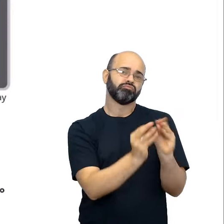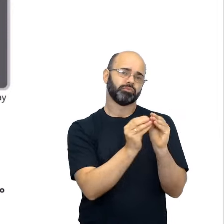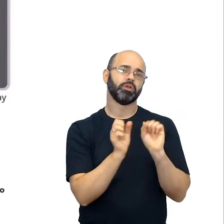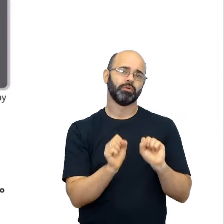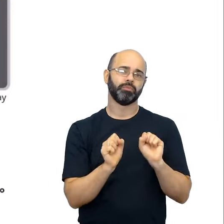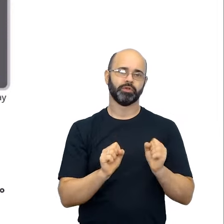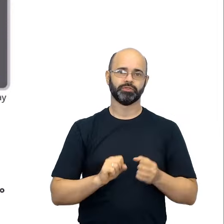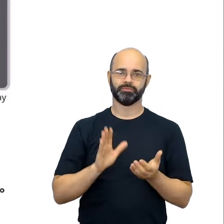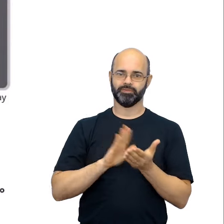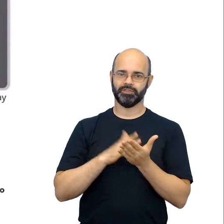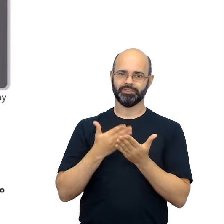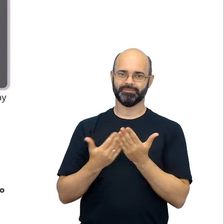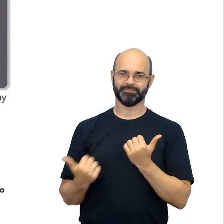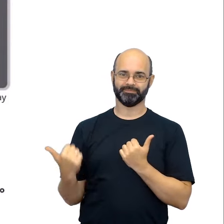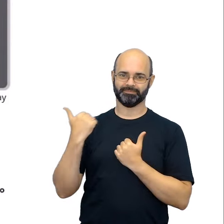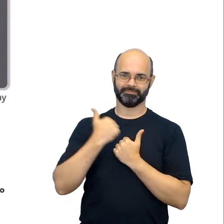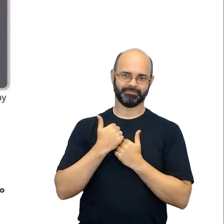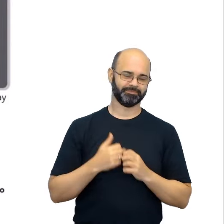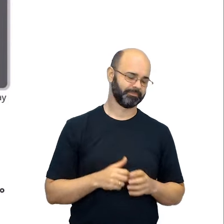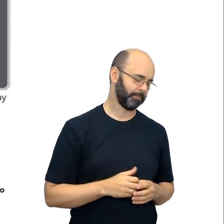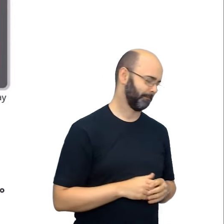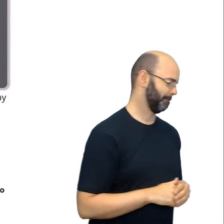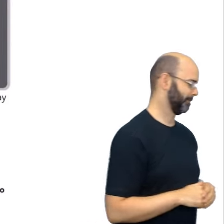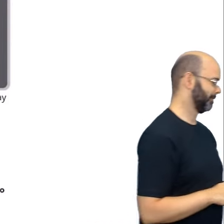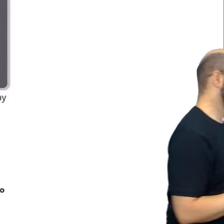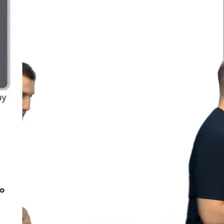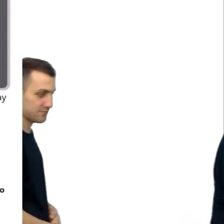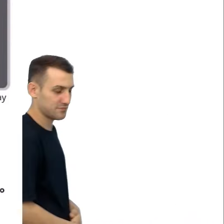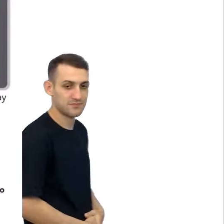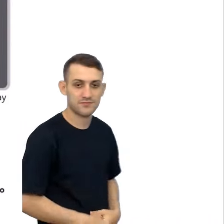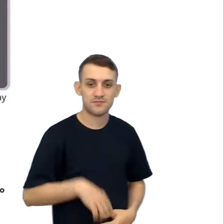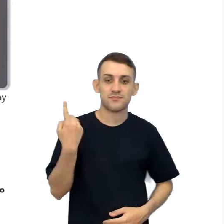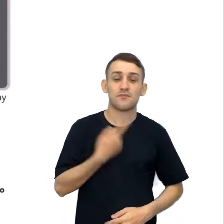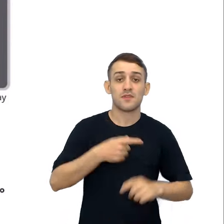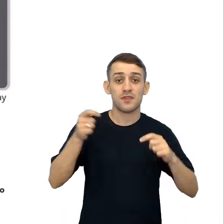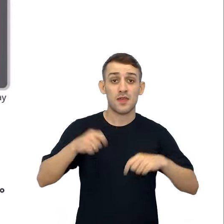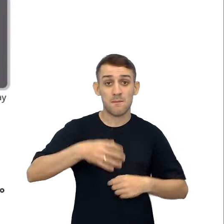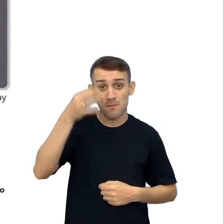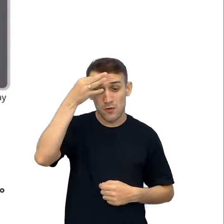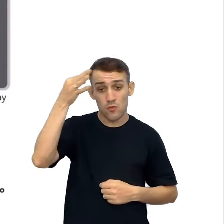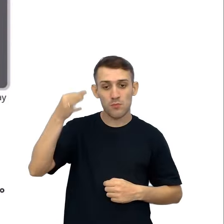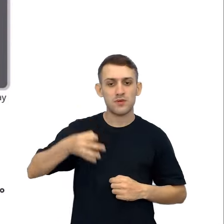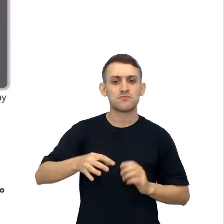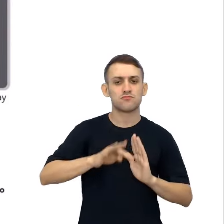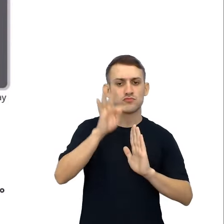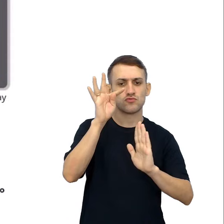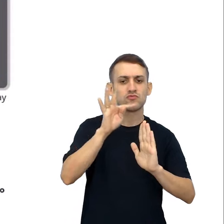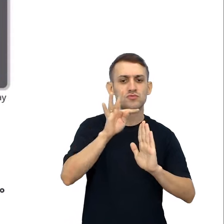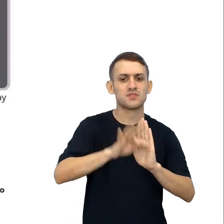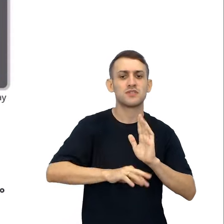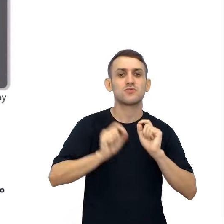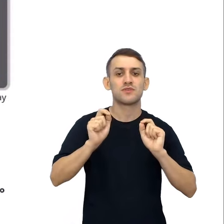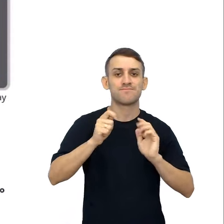esta imagem, na construção de um gráfico, que nós vamos compreender todo um texto, né, de forma